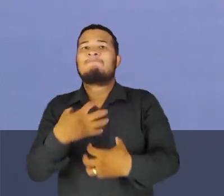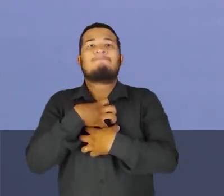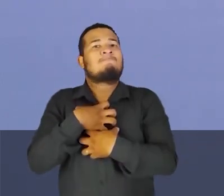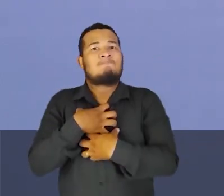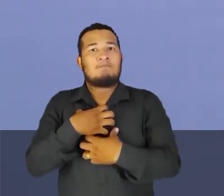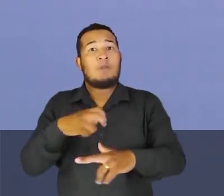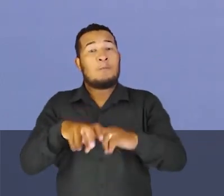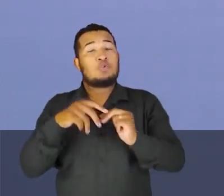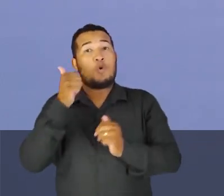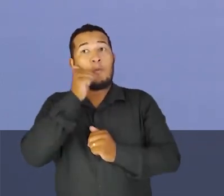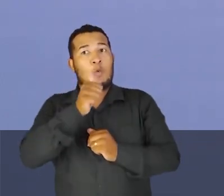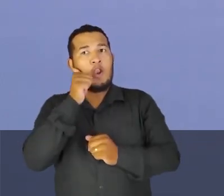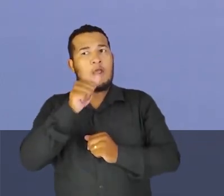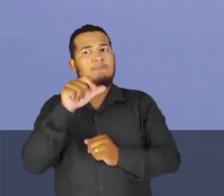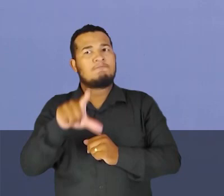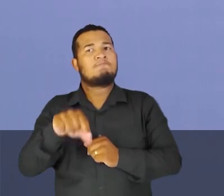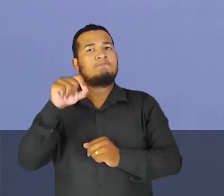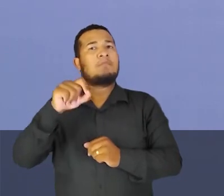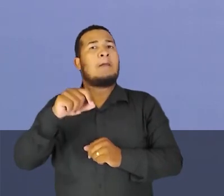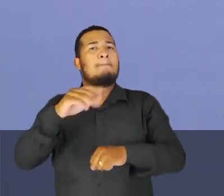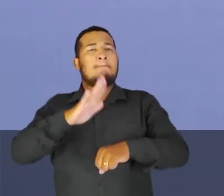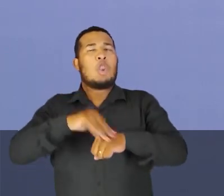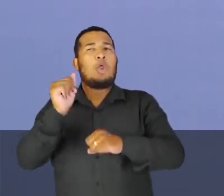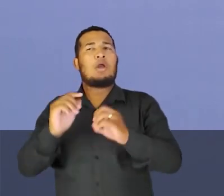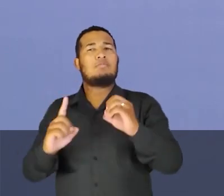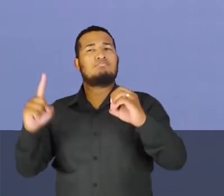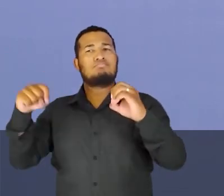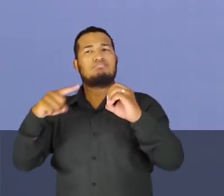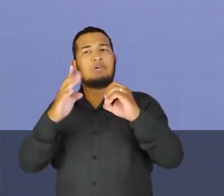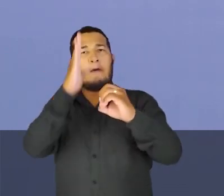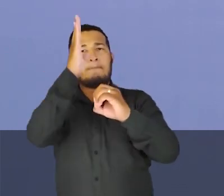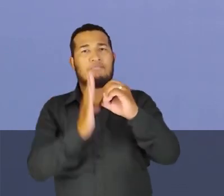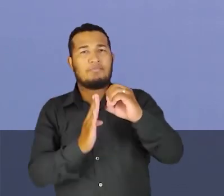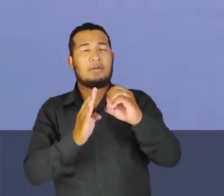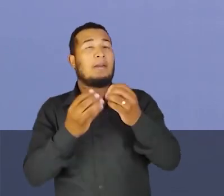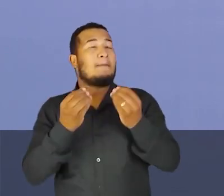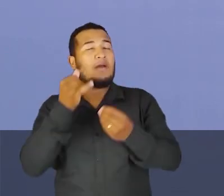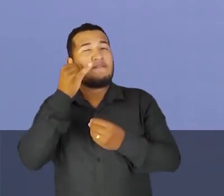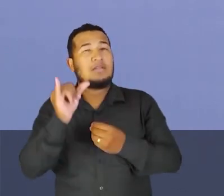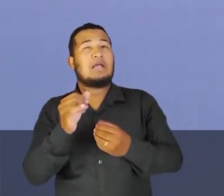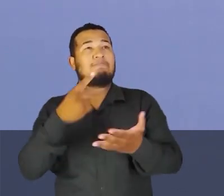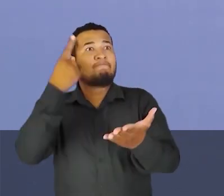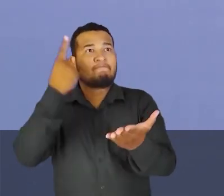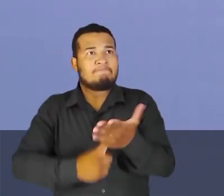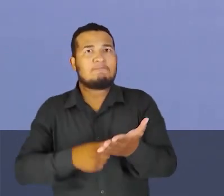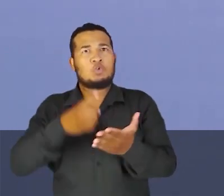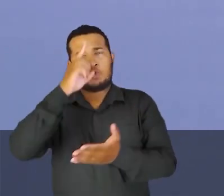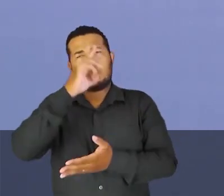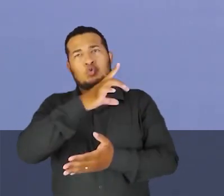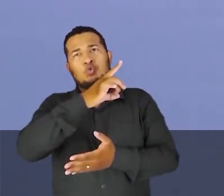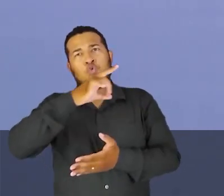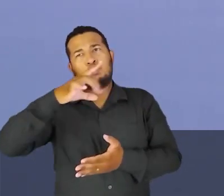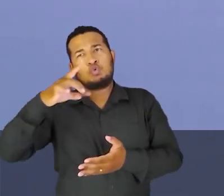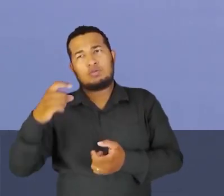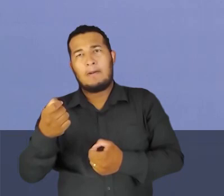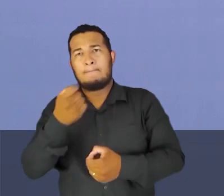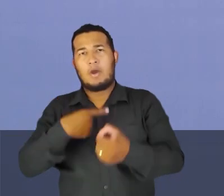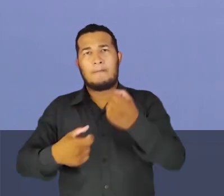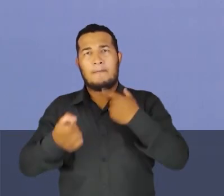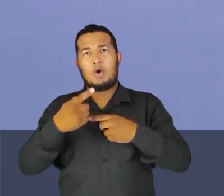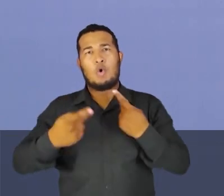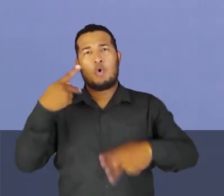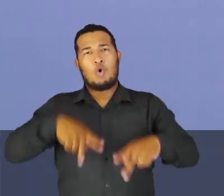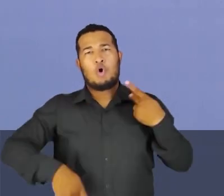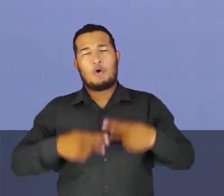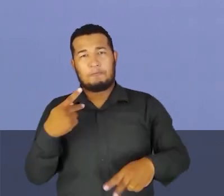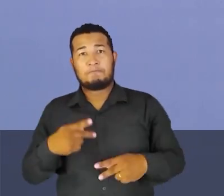mulheres optam pelos métodos de barreira para não ter esse compromisso de ficar tomando esse método hormonal e sempre. E